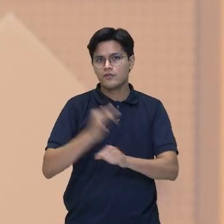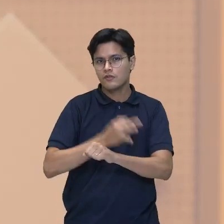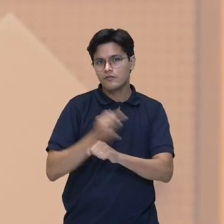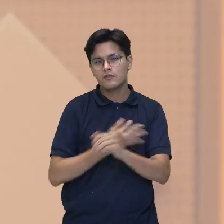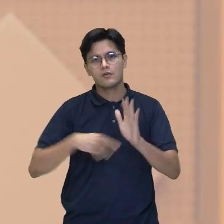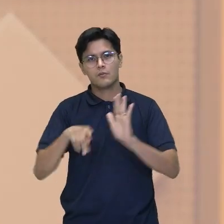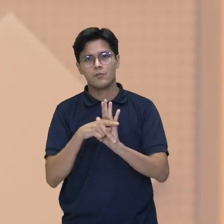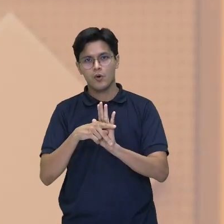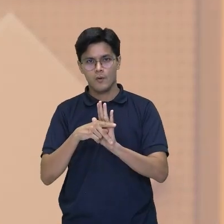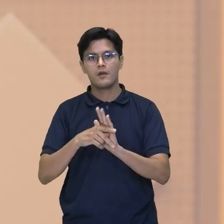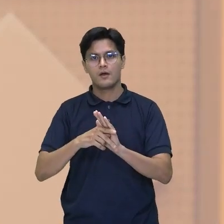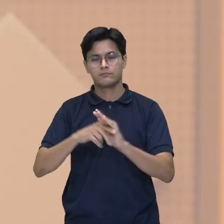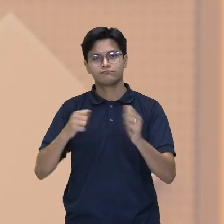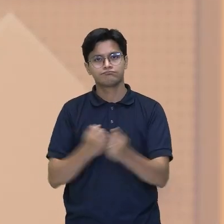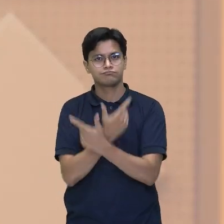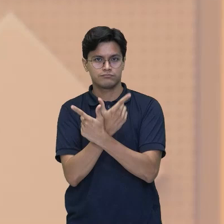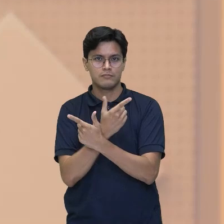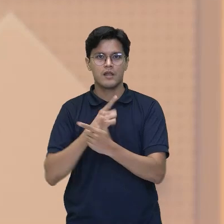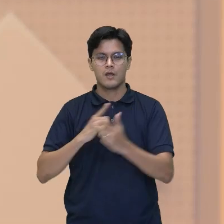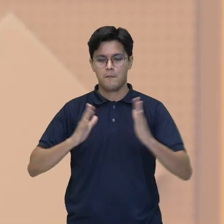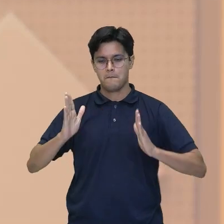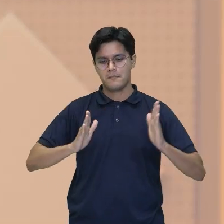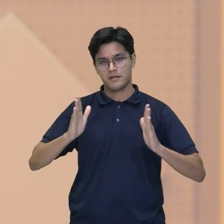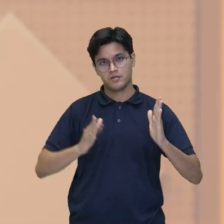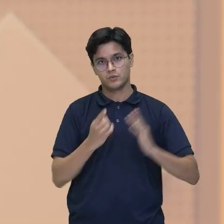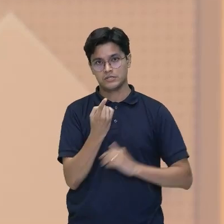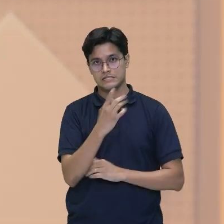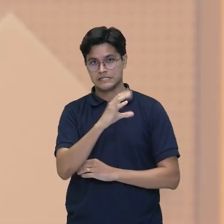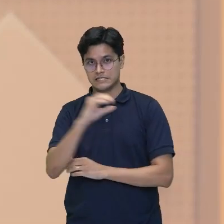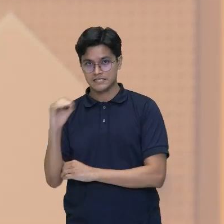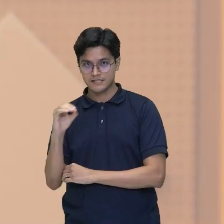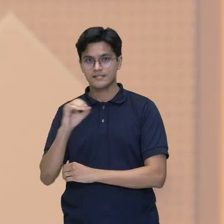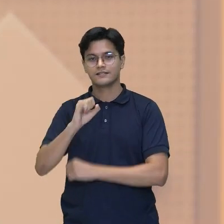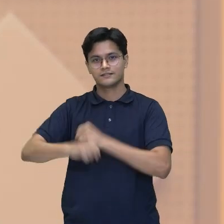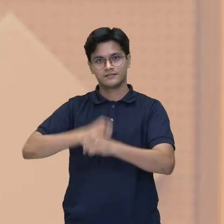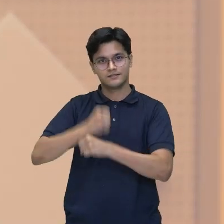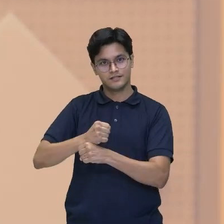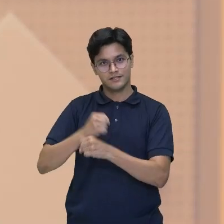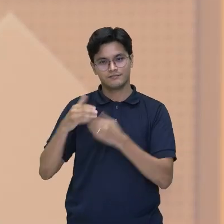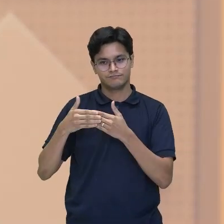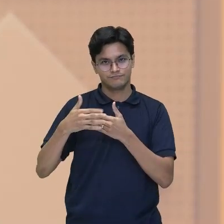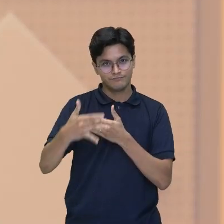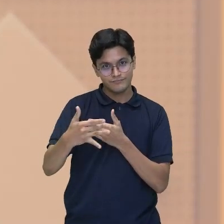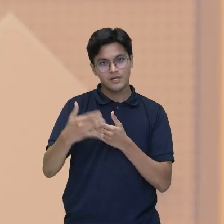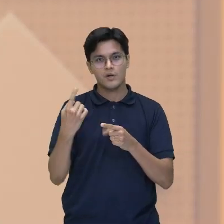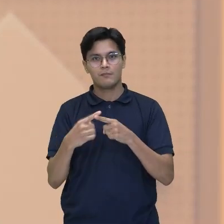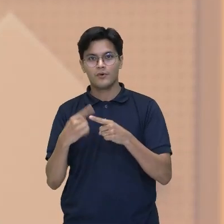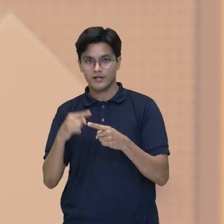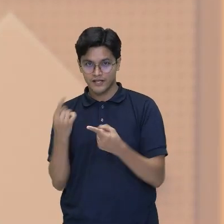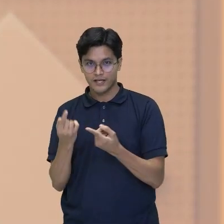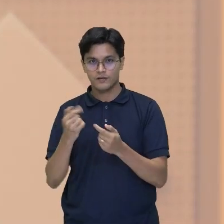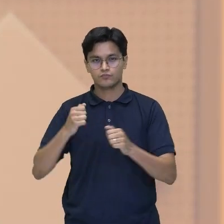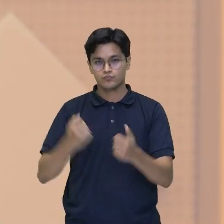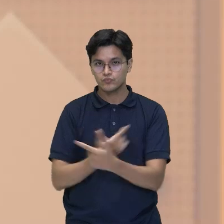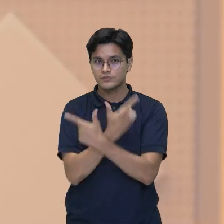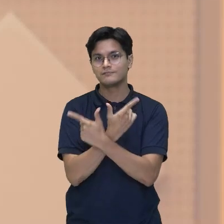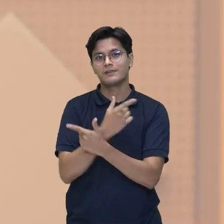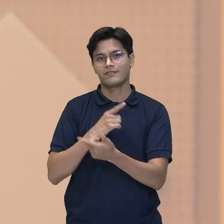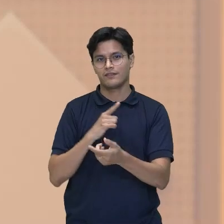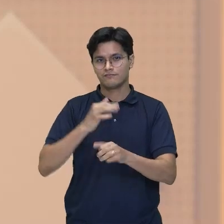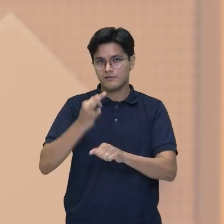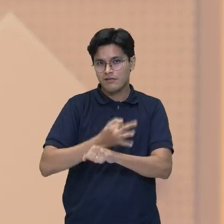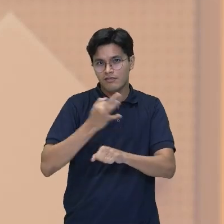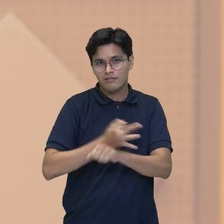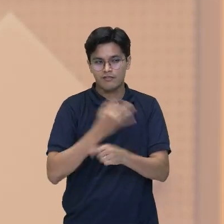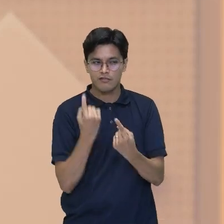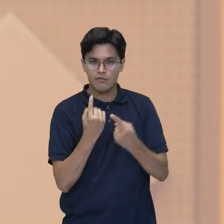por conta desse contato, vamos dizer assim, dessa resistência que os maias faziam aos espanhóis. Enquanto